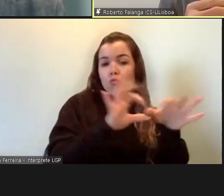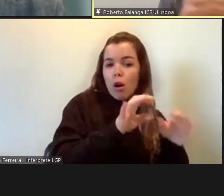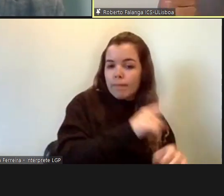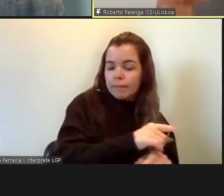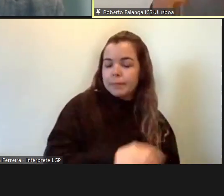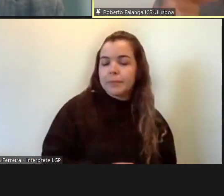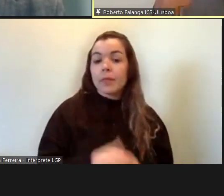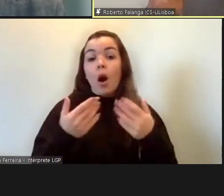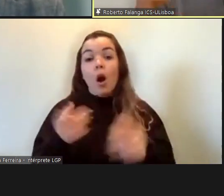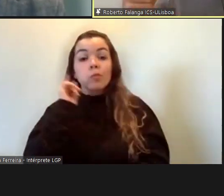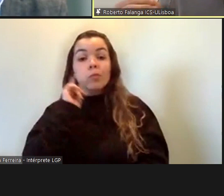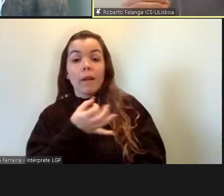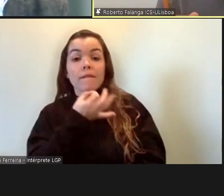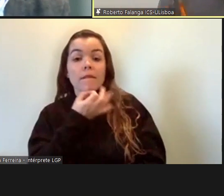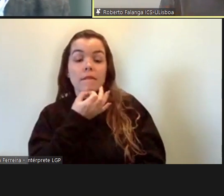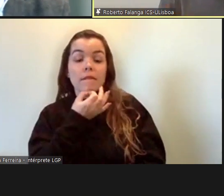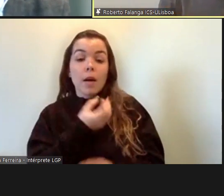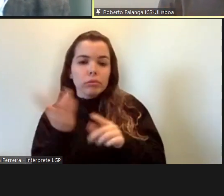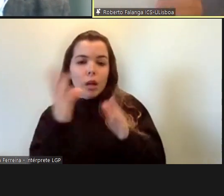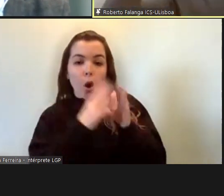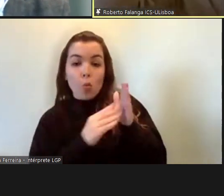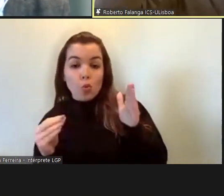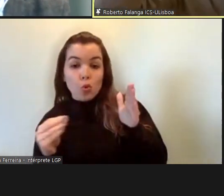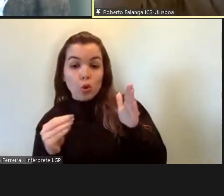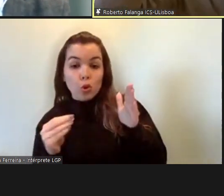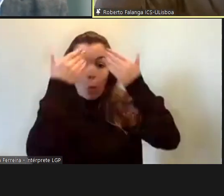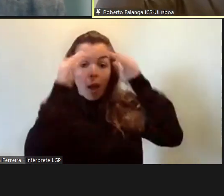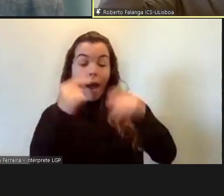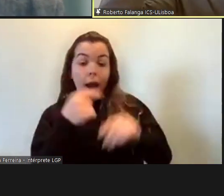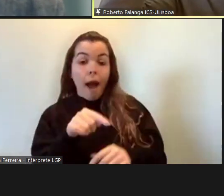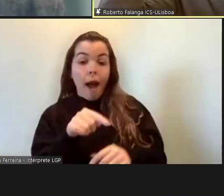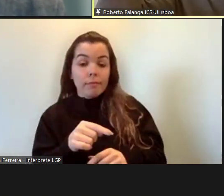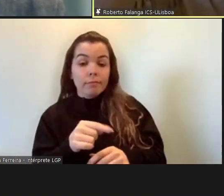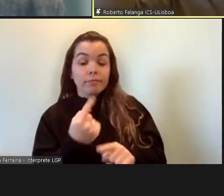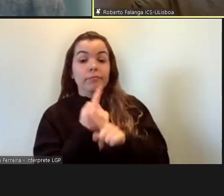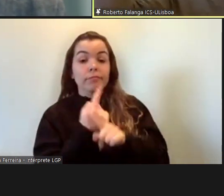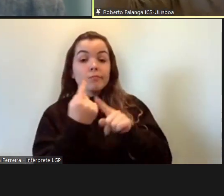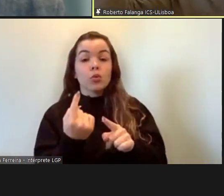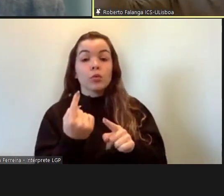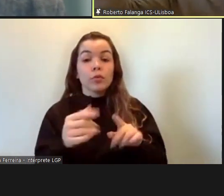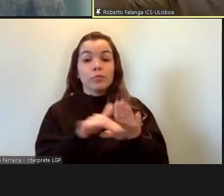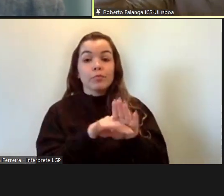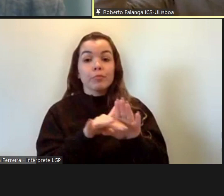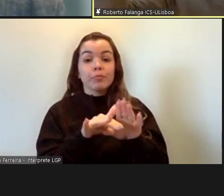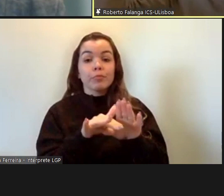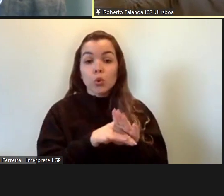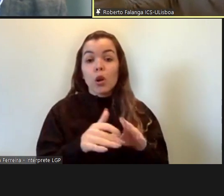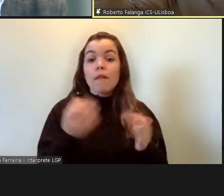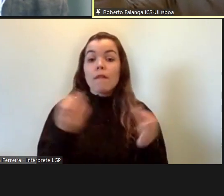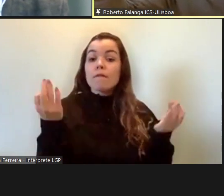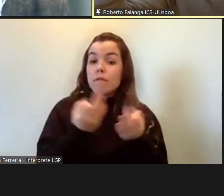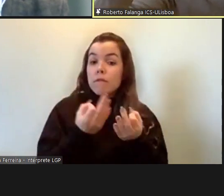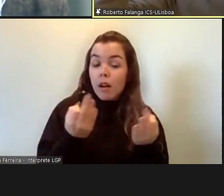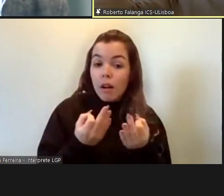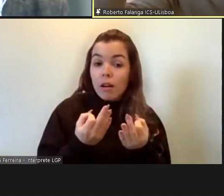que existem vários modelos de democracia? Porque há participação em todos, ou seja, a participação, na verdade, se configura